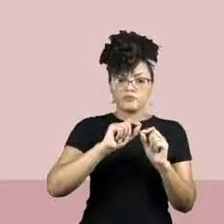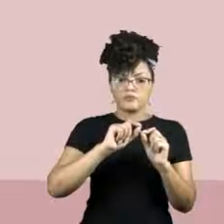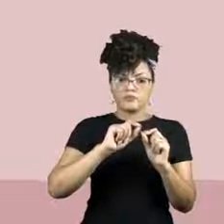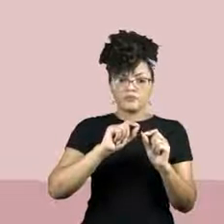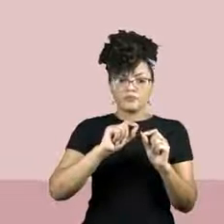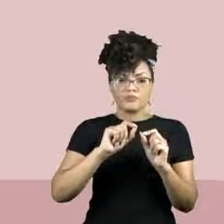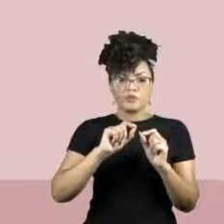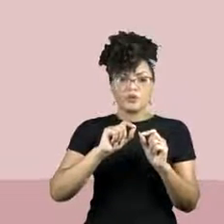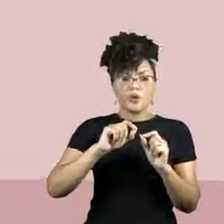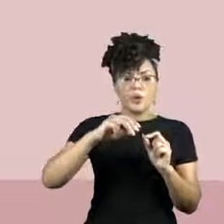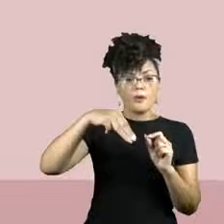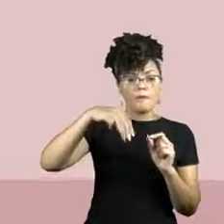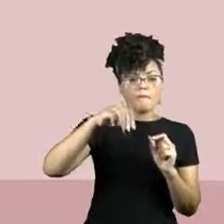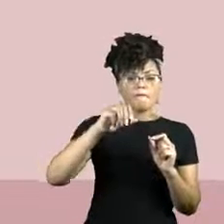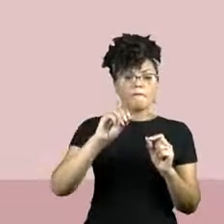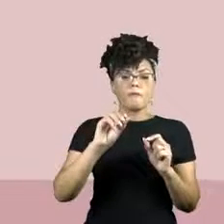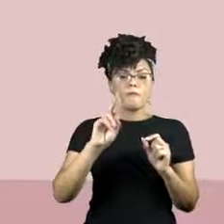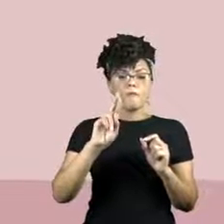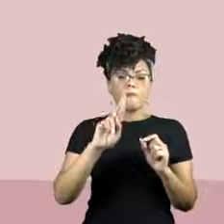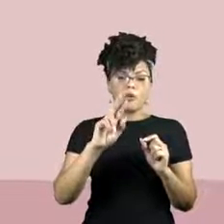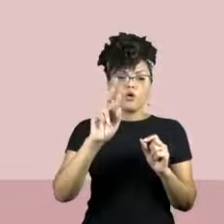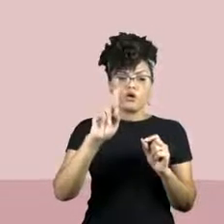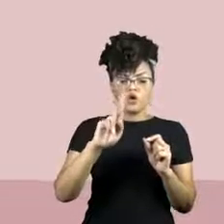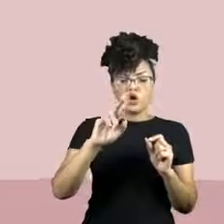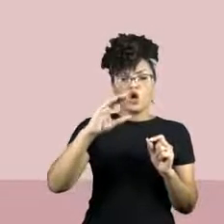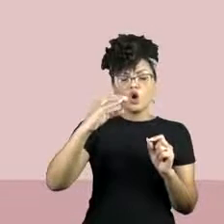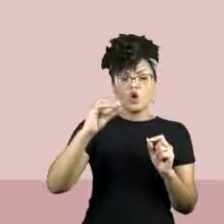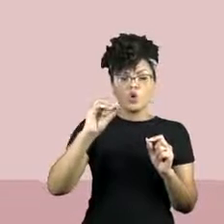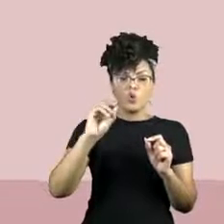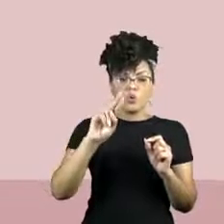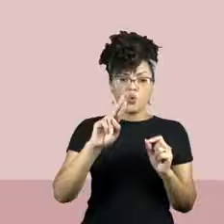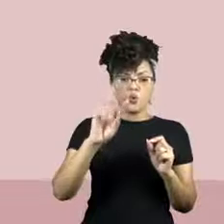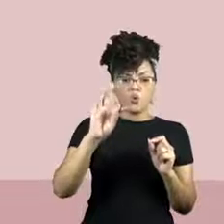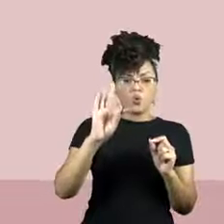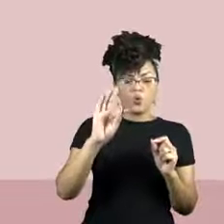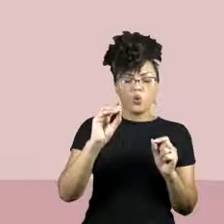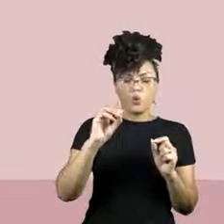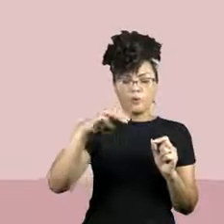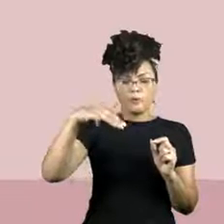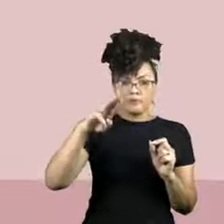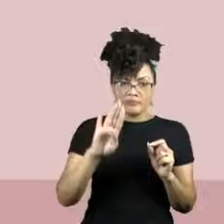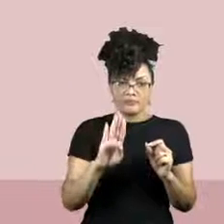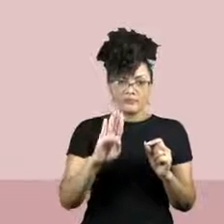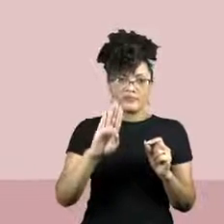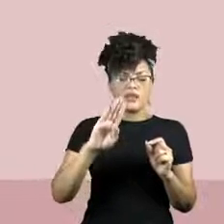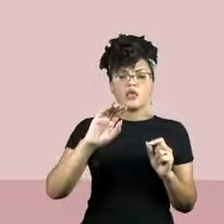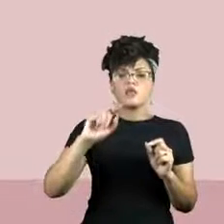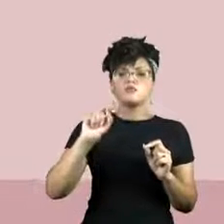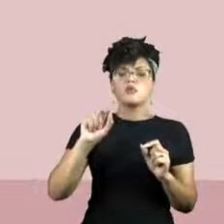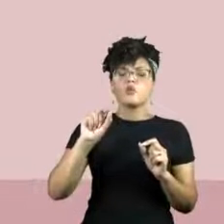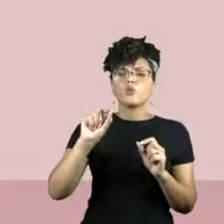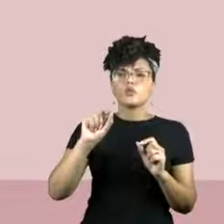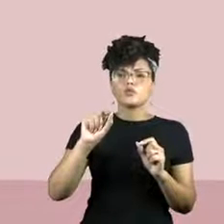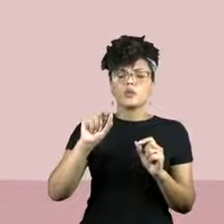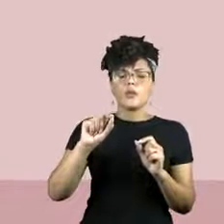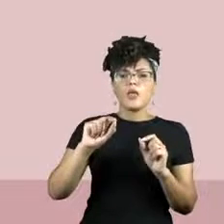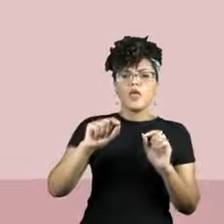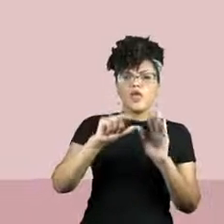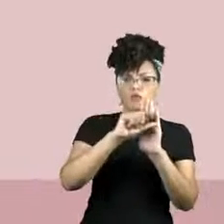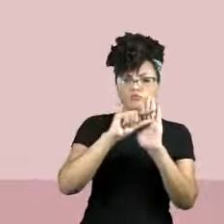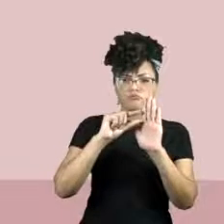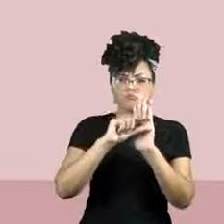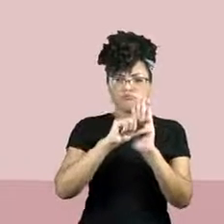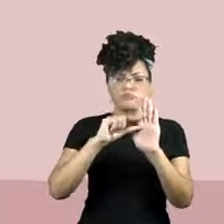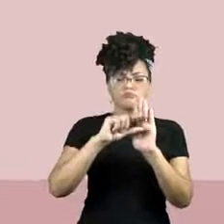Tá? Mohr-Coulomb, na verdade, ele coloca uma equação, e nessa equação a gente possui duas